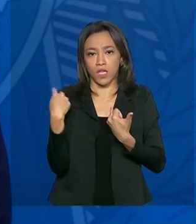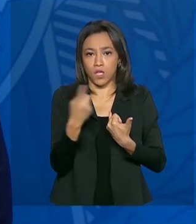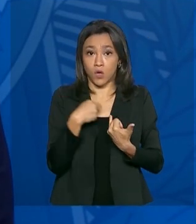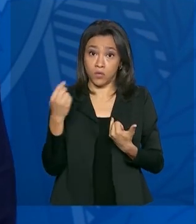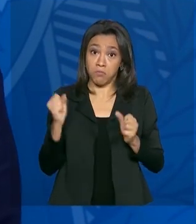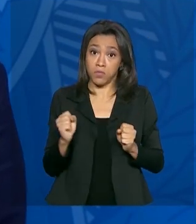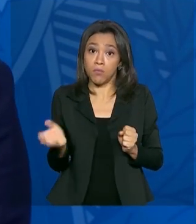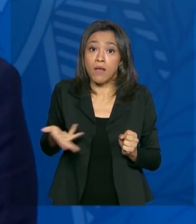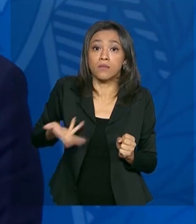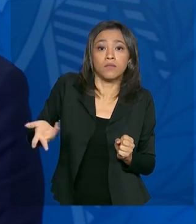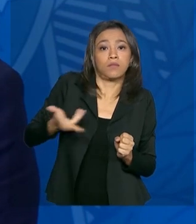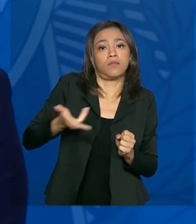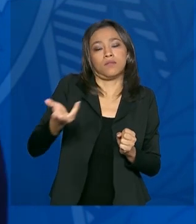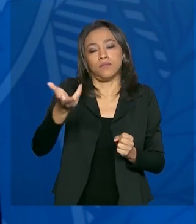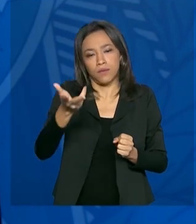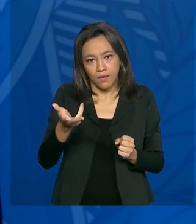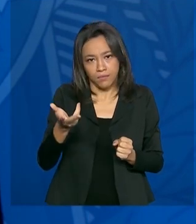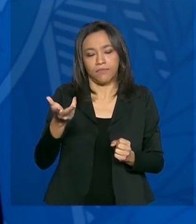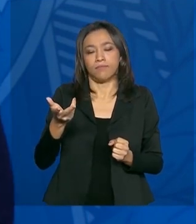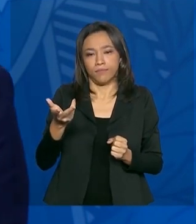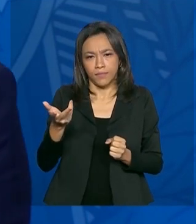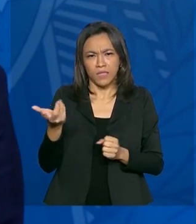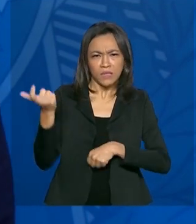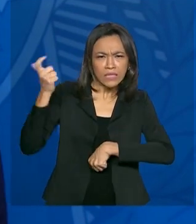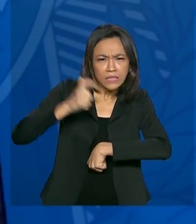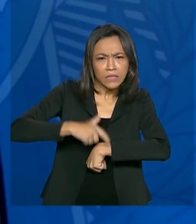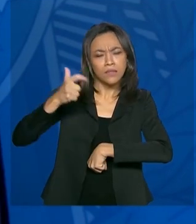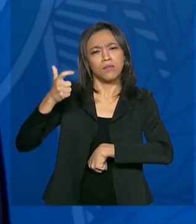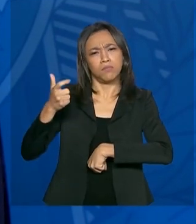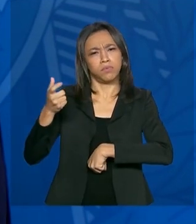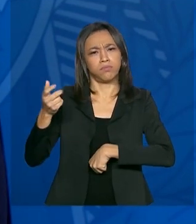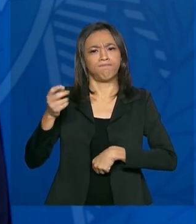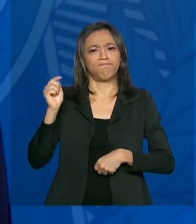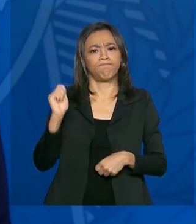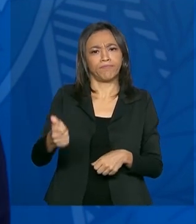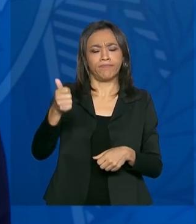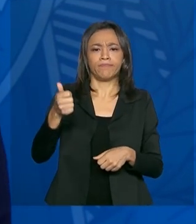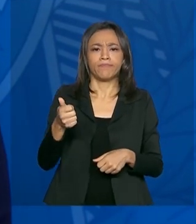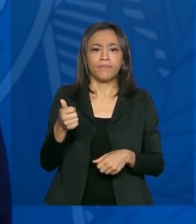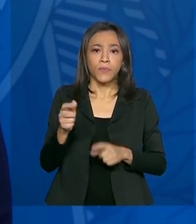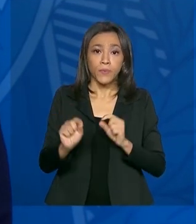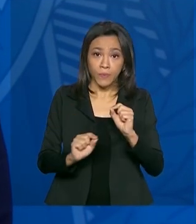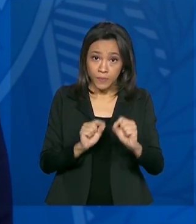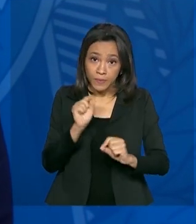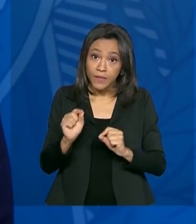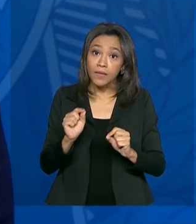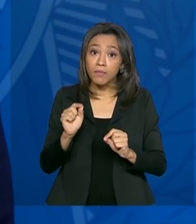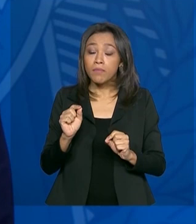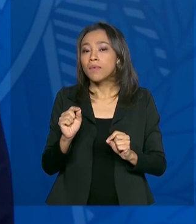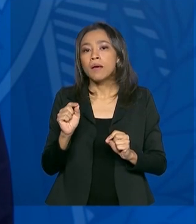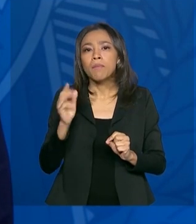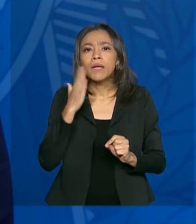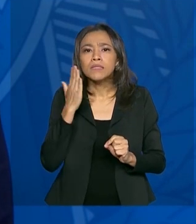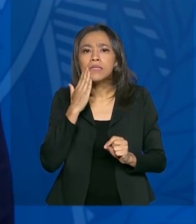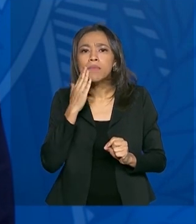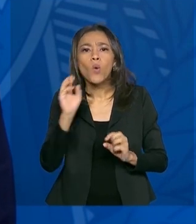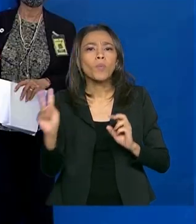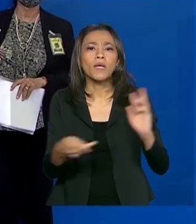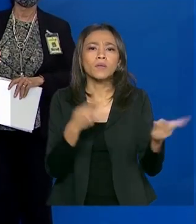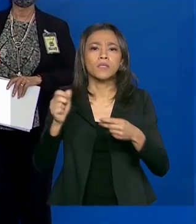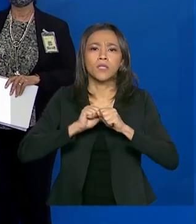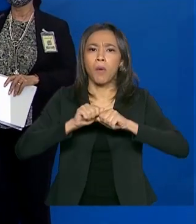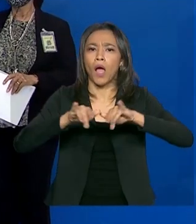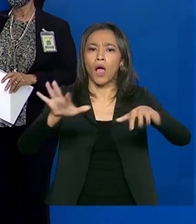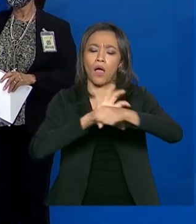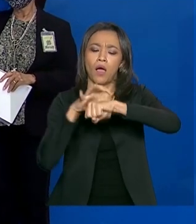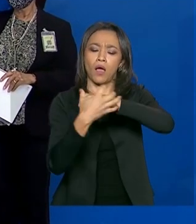acelerar e estar identificando em tempo mais oportuno a tendência de evolução da pandemia no Brasil. E